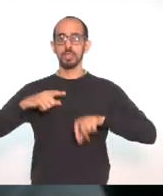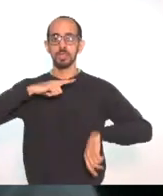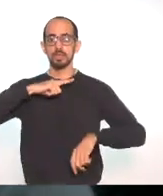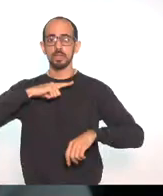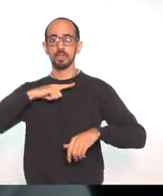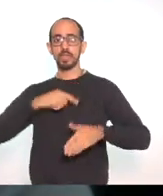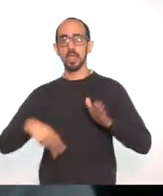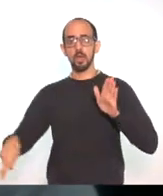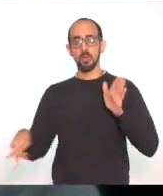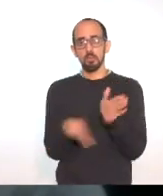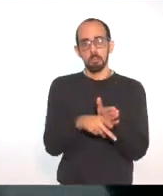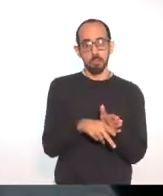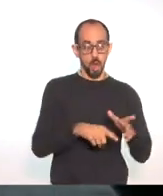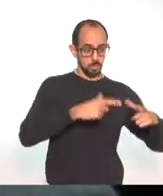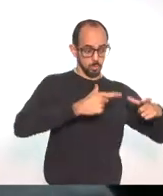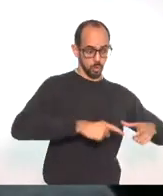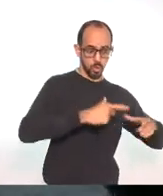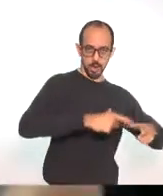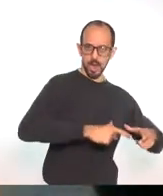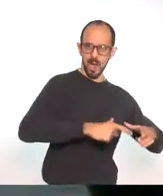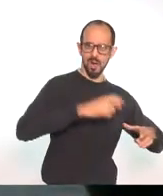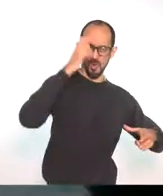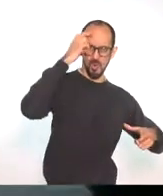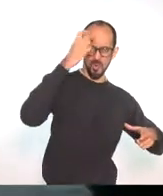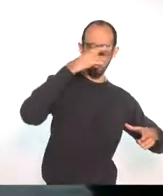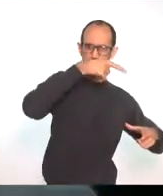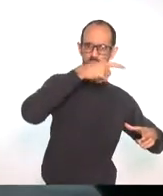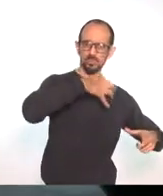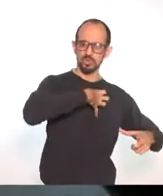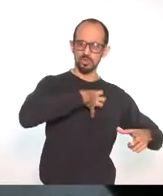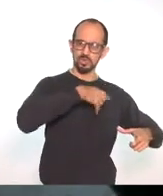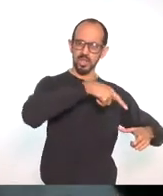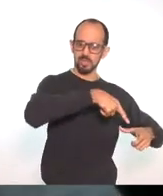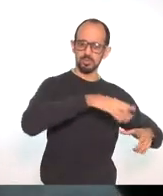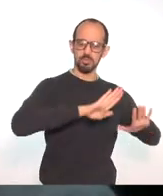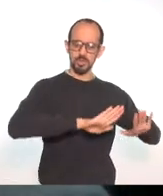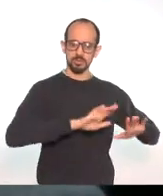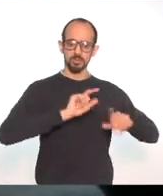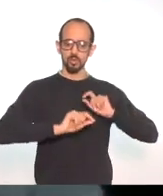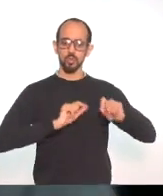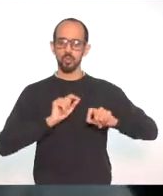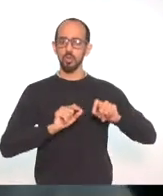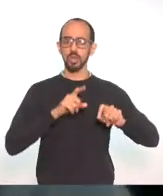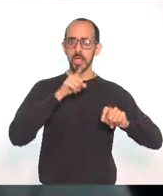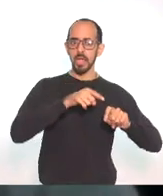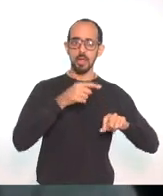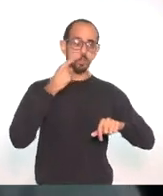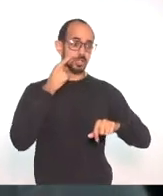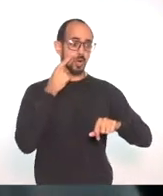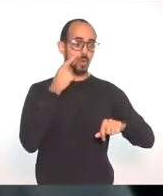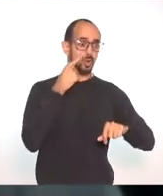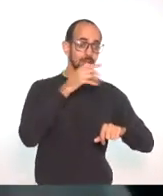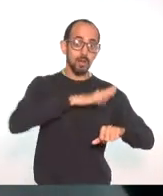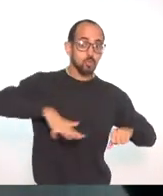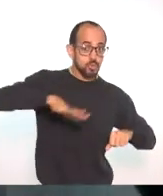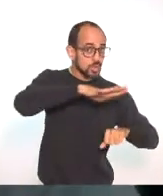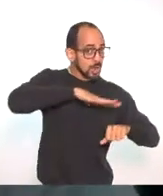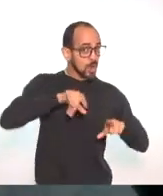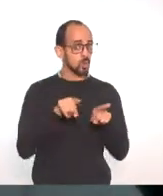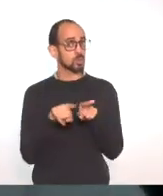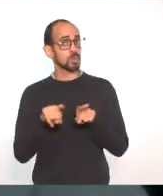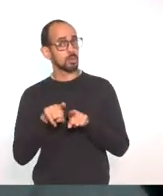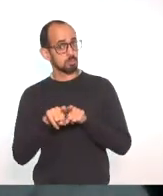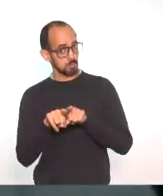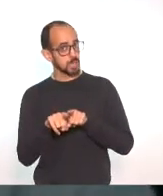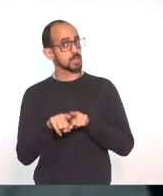específica de um determinado local mas a discussão sobre governança sobre isso né é um olhar um pouco mais geral um